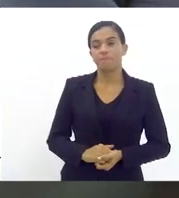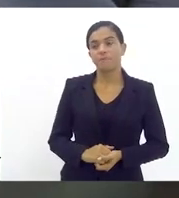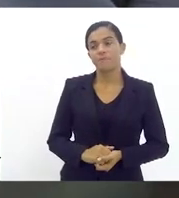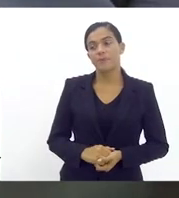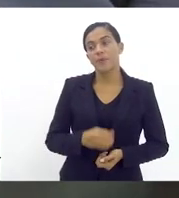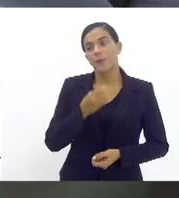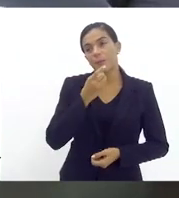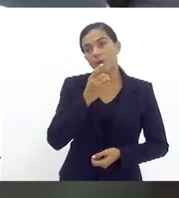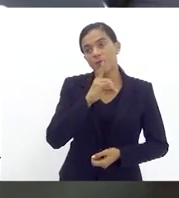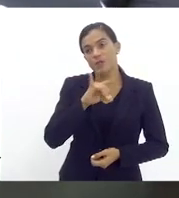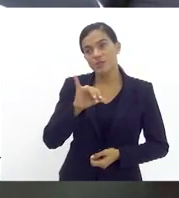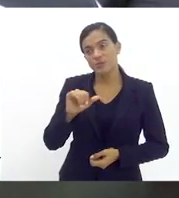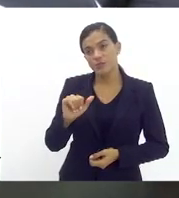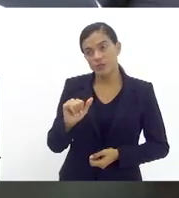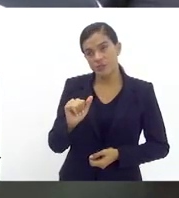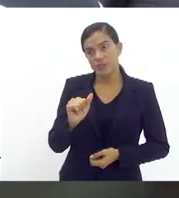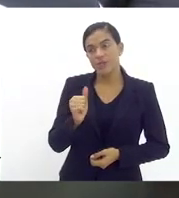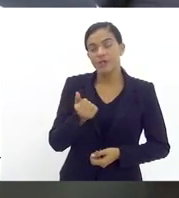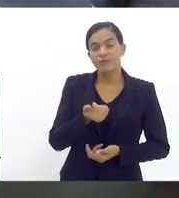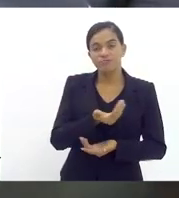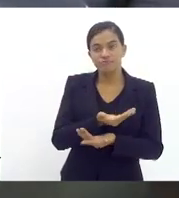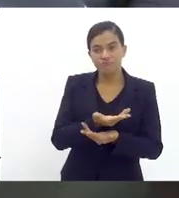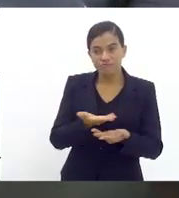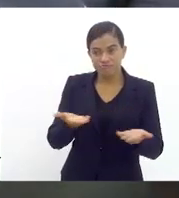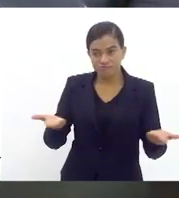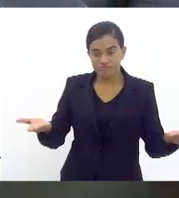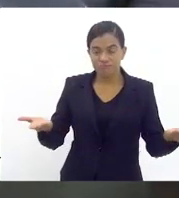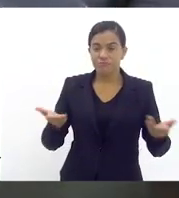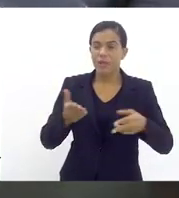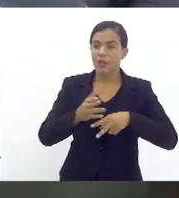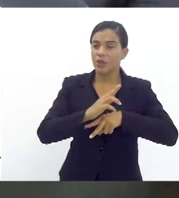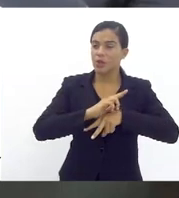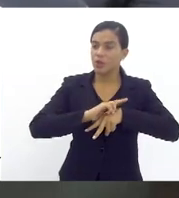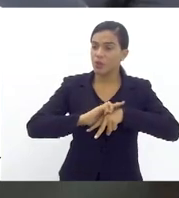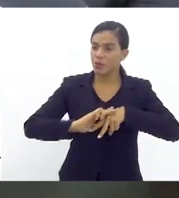Bom dia a todos, todas e todes.